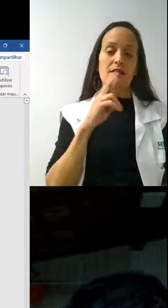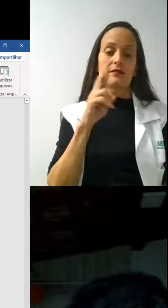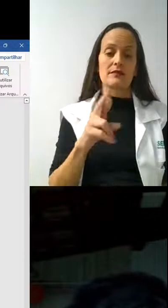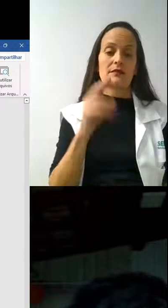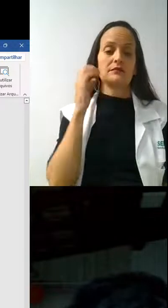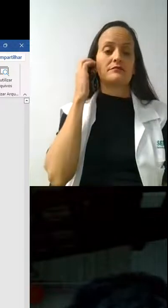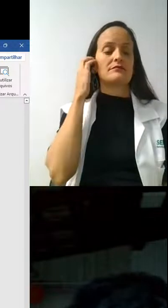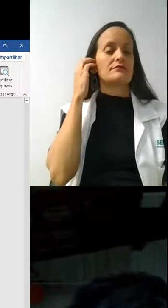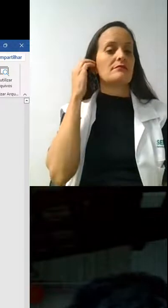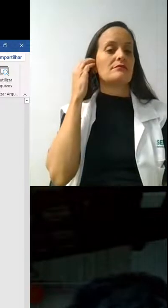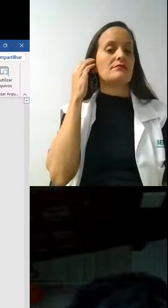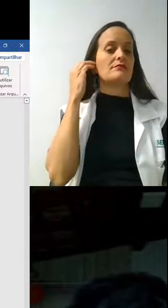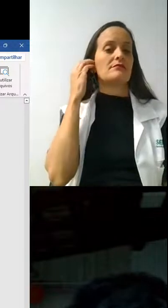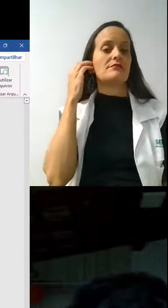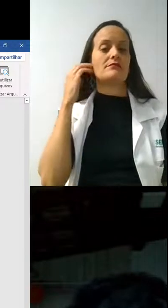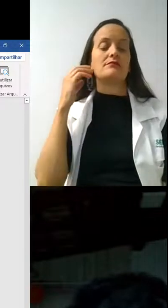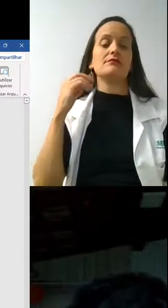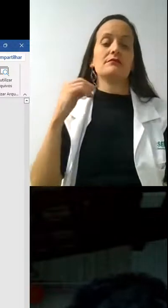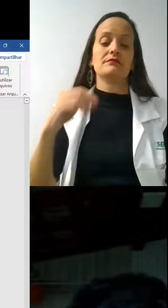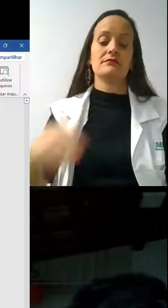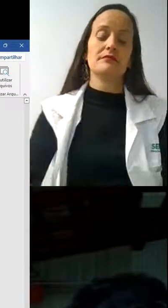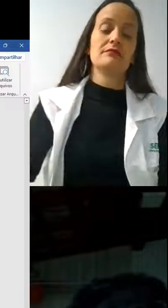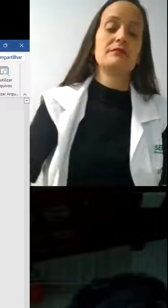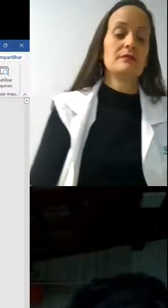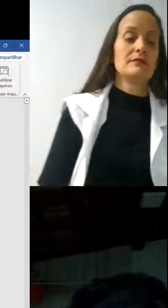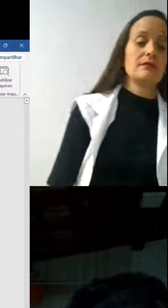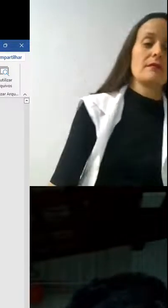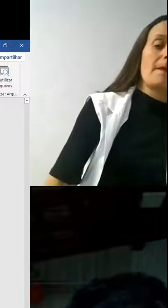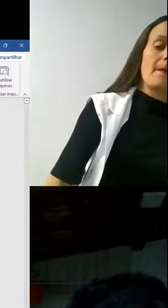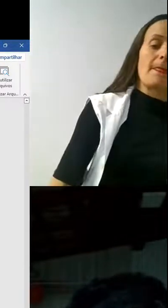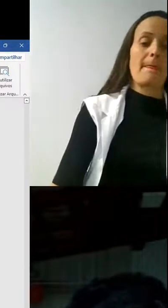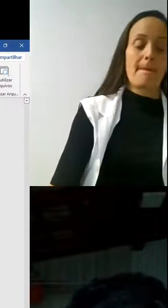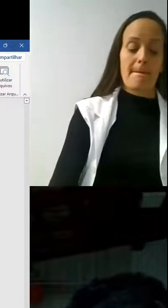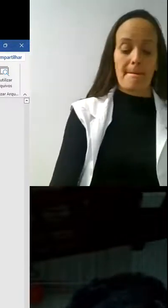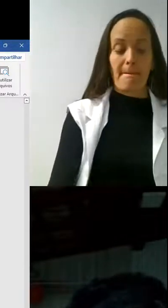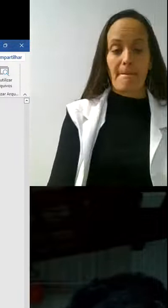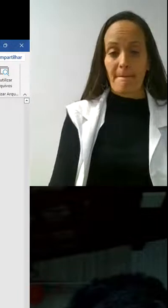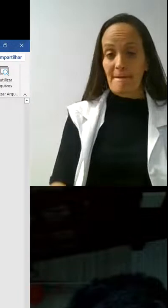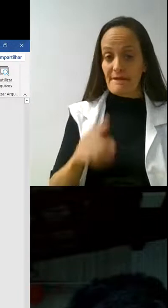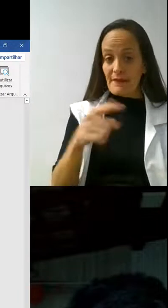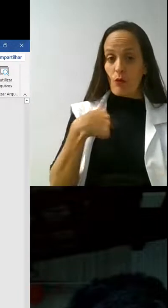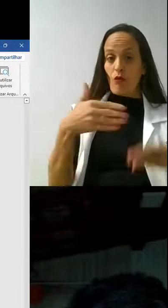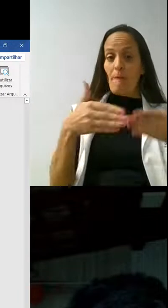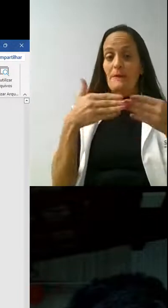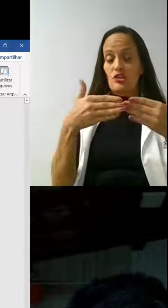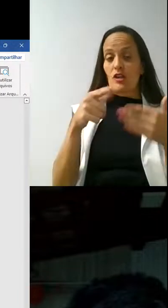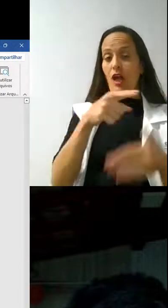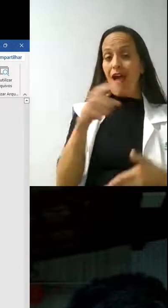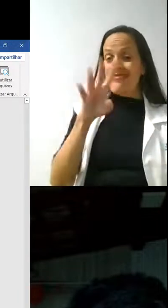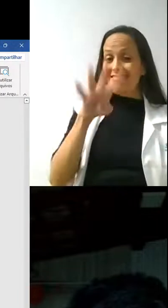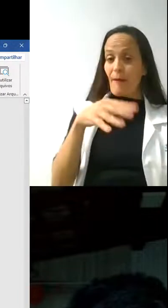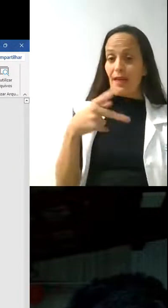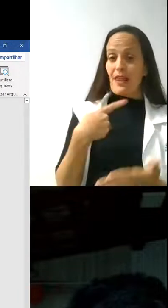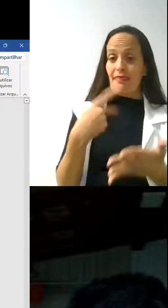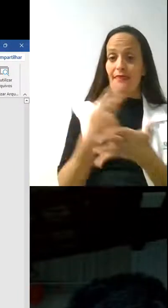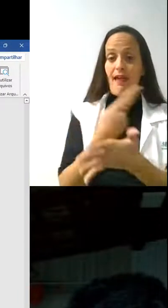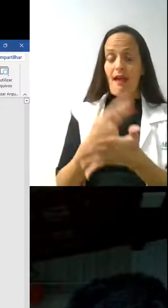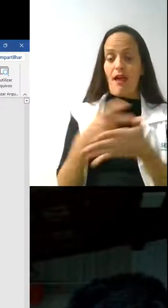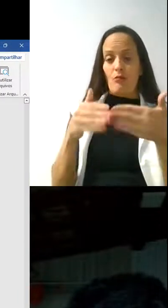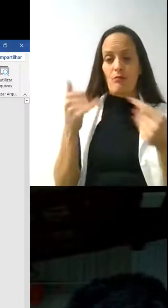Então, na tabela aqui, ó, essa tabela, inclusive, está errada, né? Eu peço até que vocês corrijam ela aí. Por